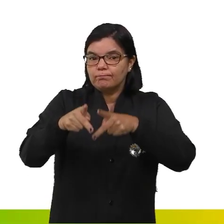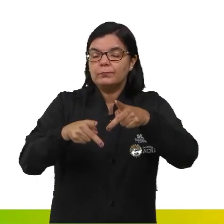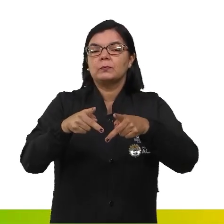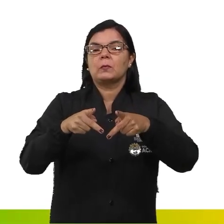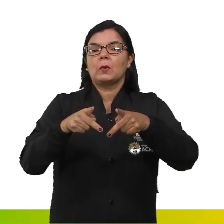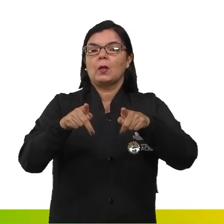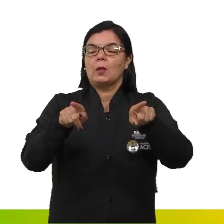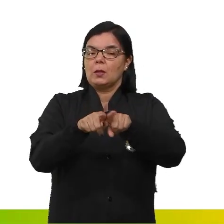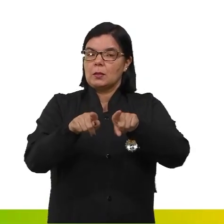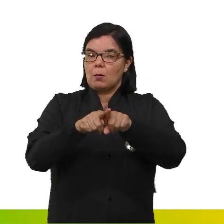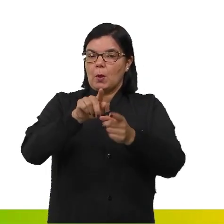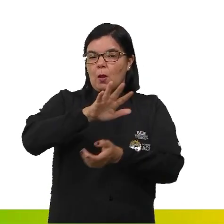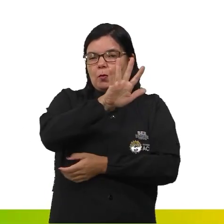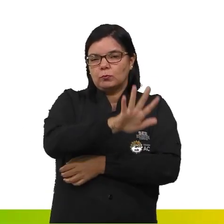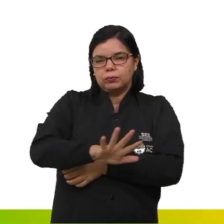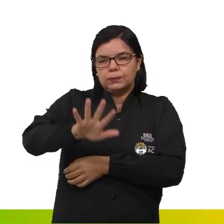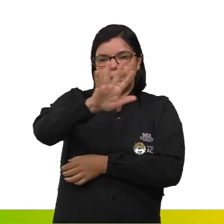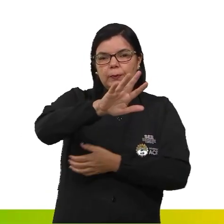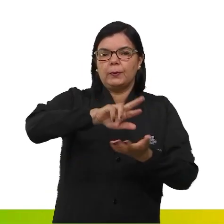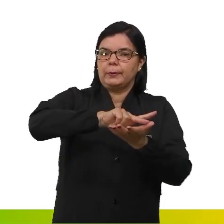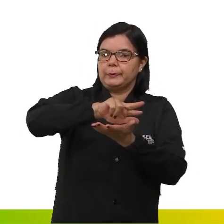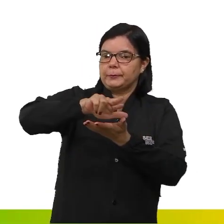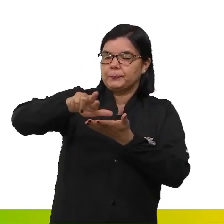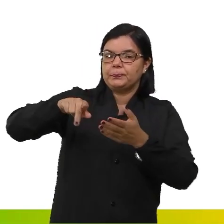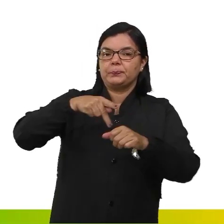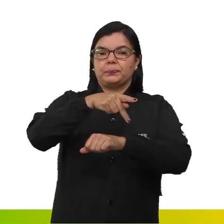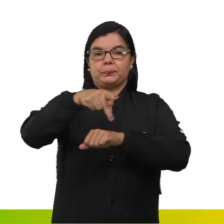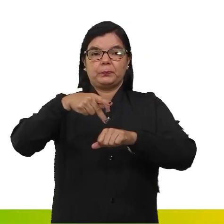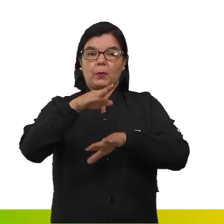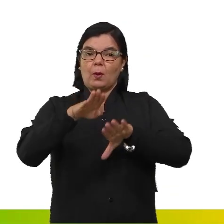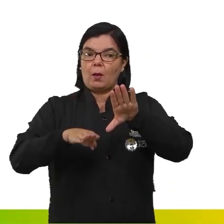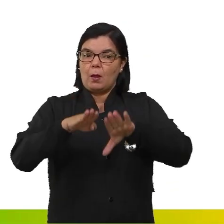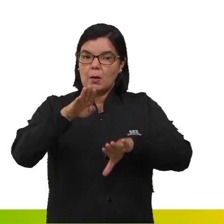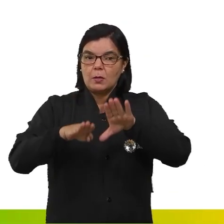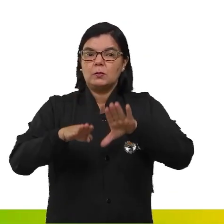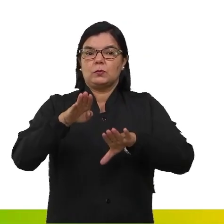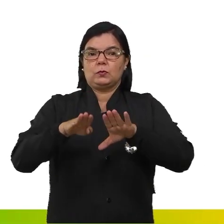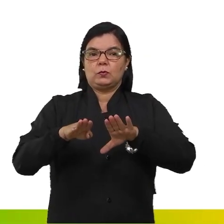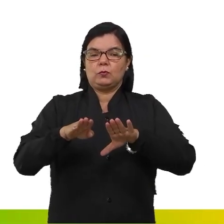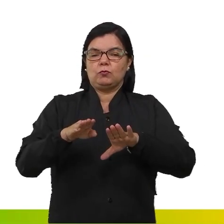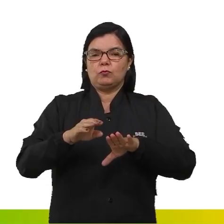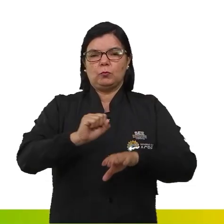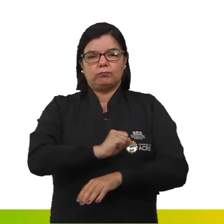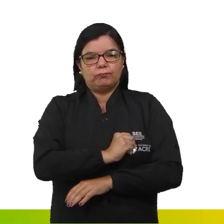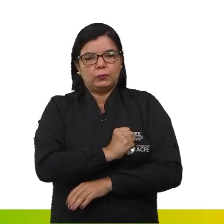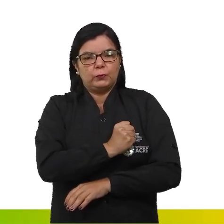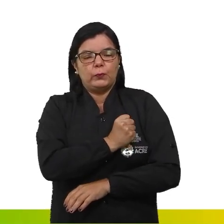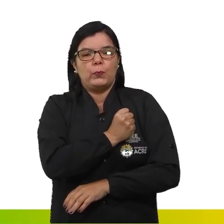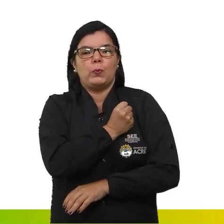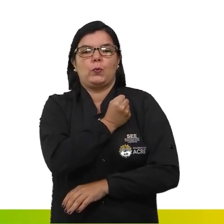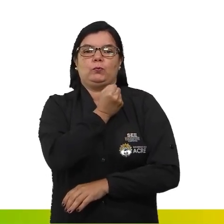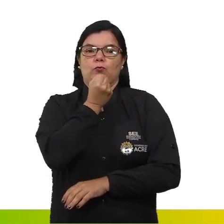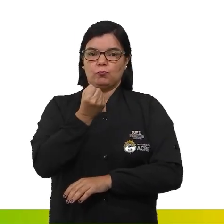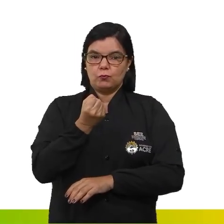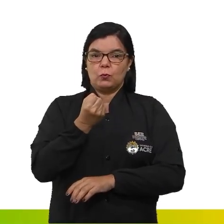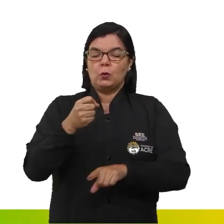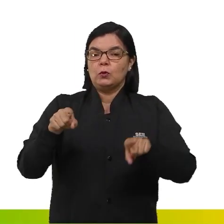e do nacionalismo em vários países, muitas vezes com discursos de ódio e